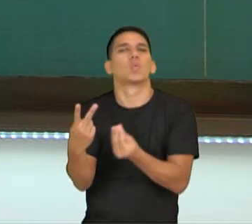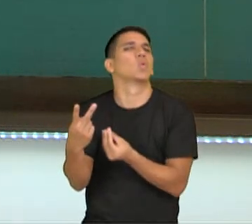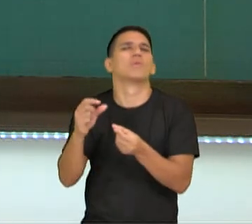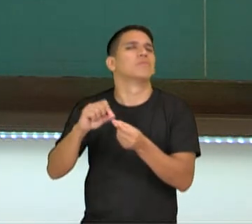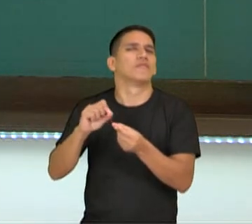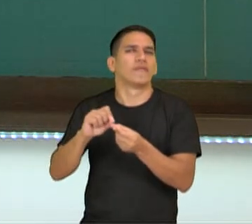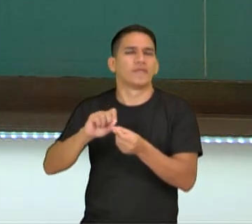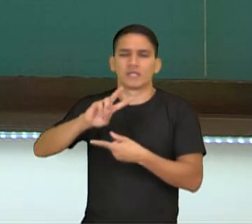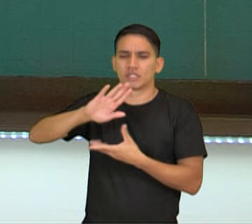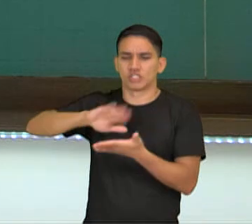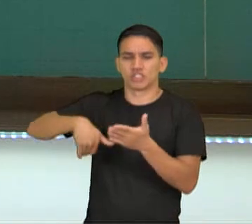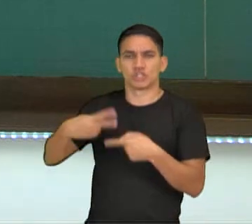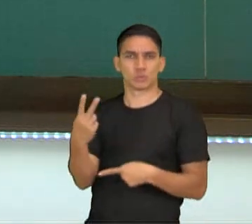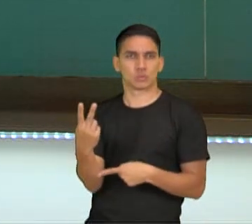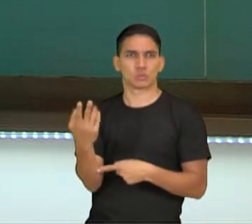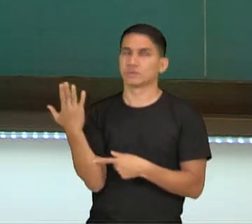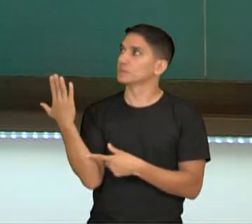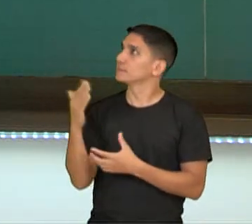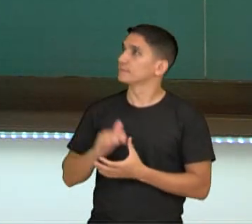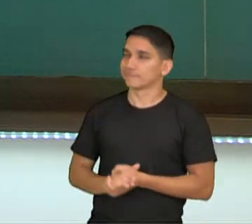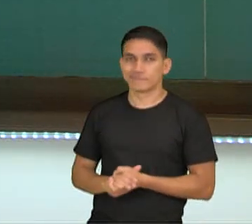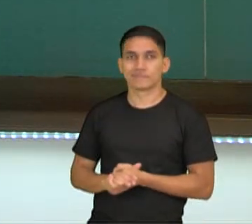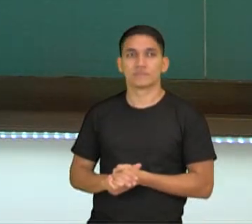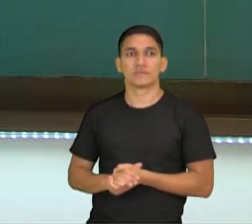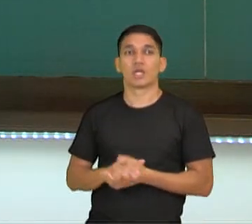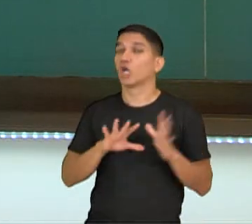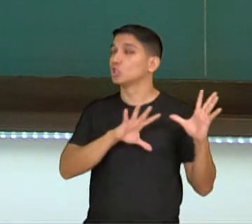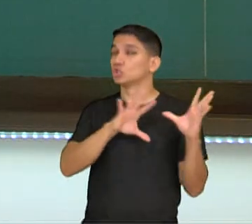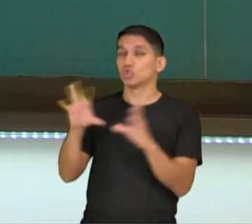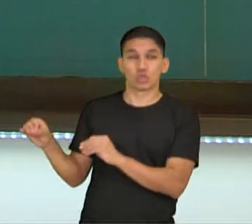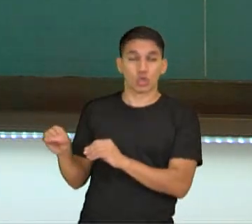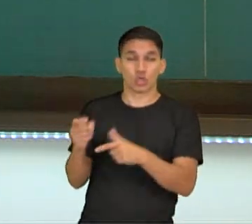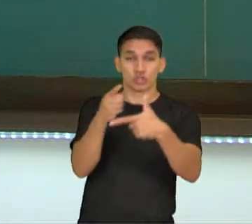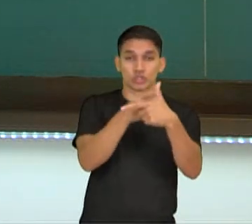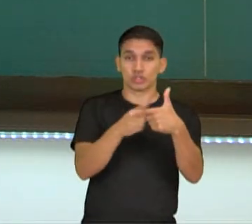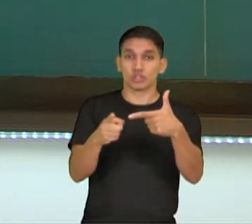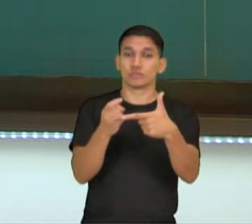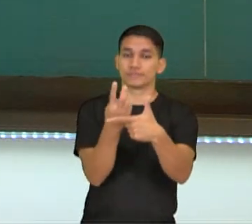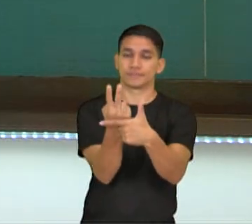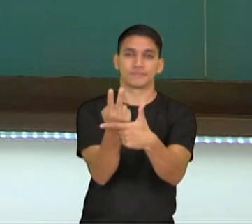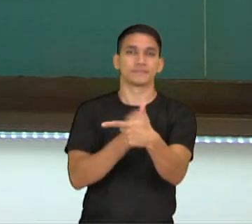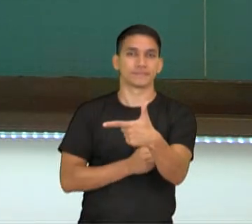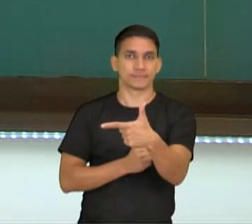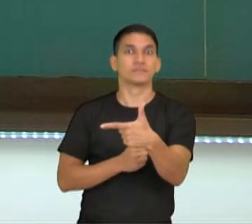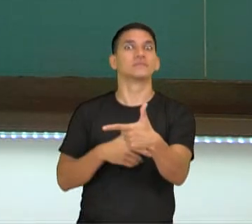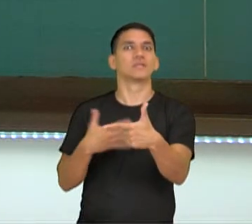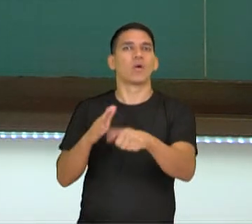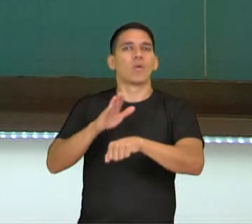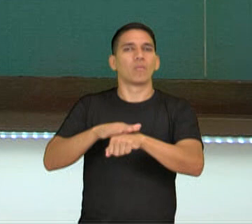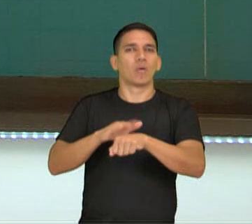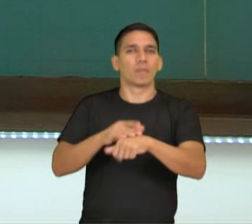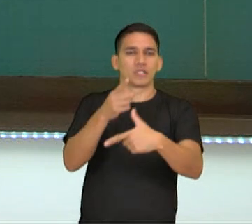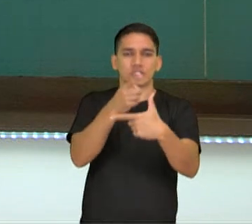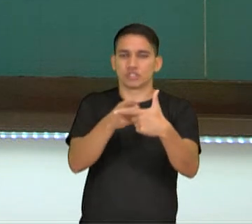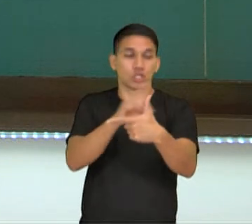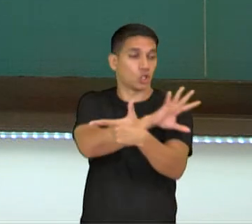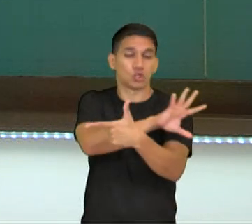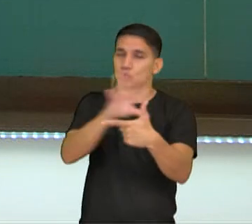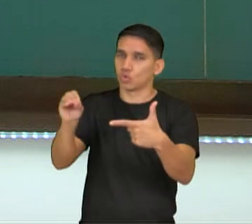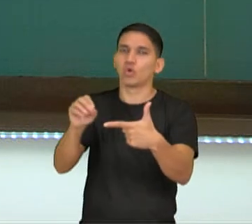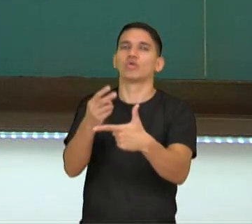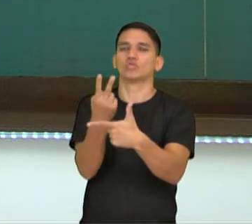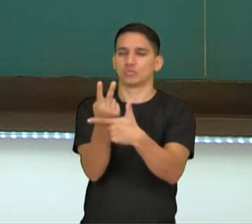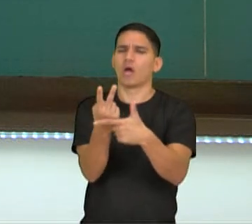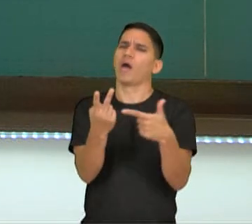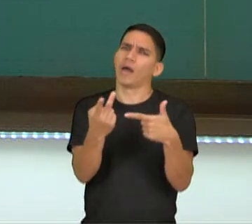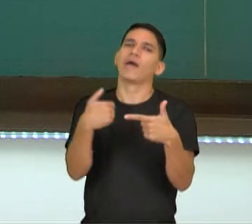Como que eu faço para eliminar esse 2? Eu divido todo mundo por 2. Na hora que eu dividir todo mundo por 2, eu vou eliminar aquele